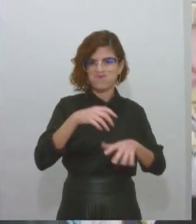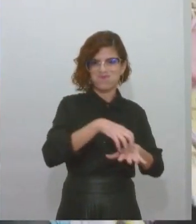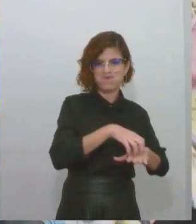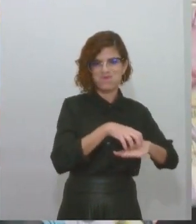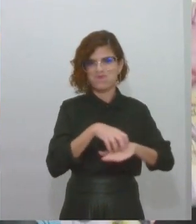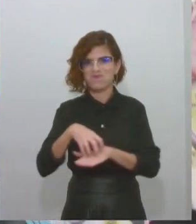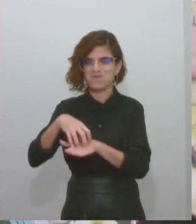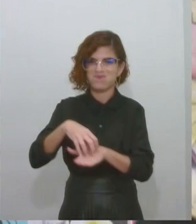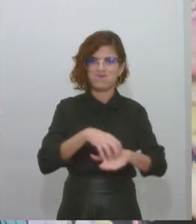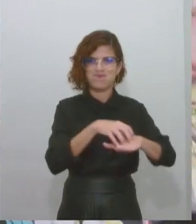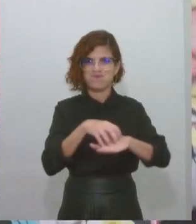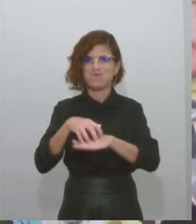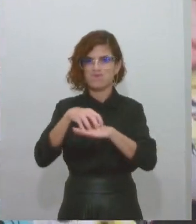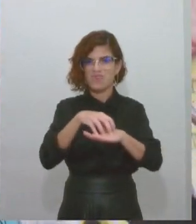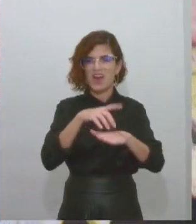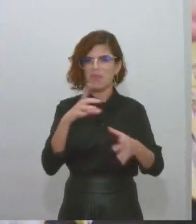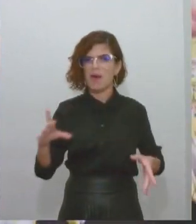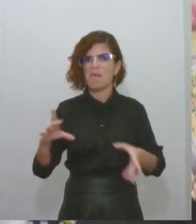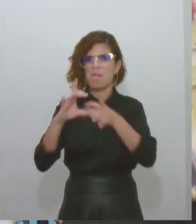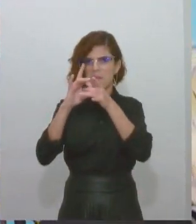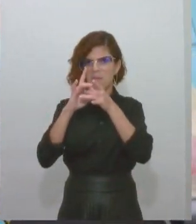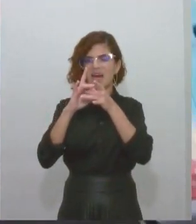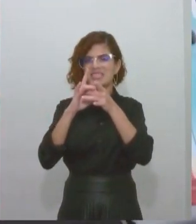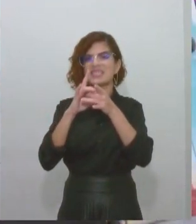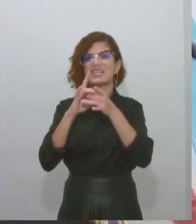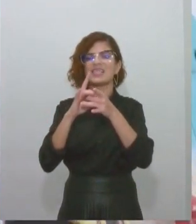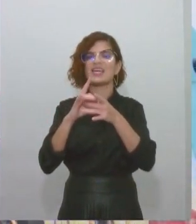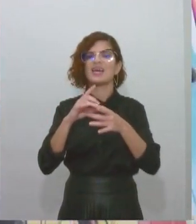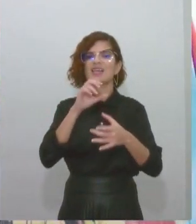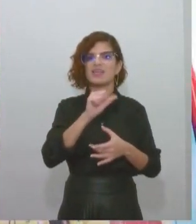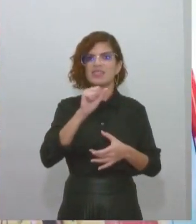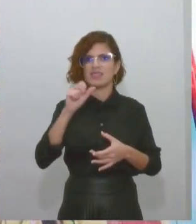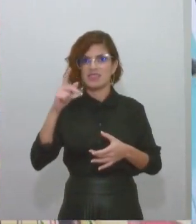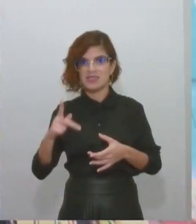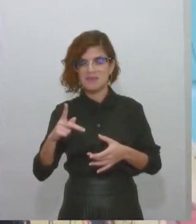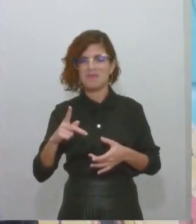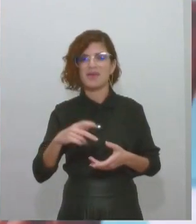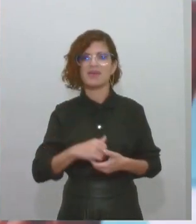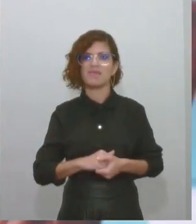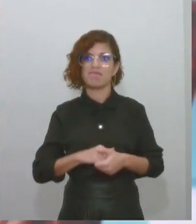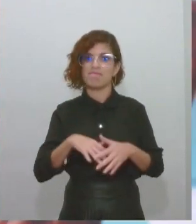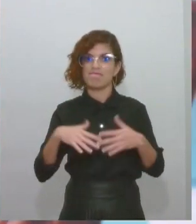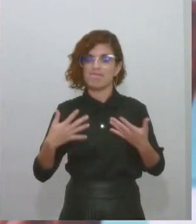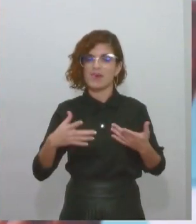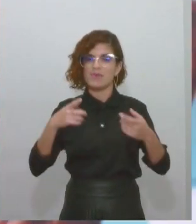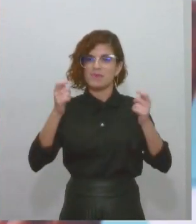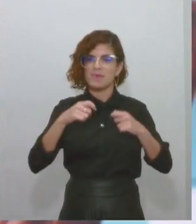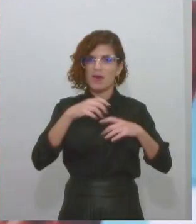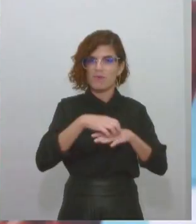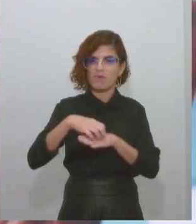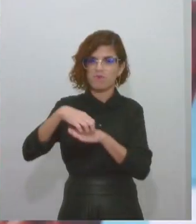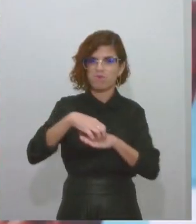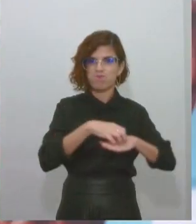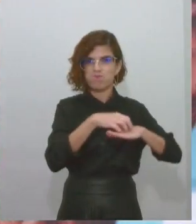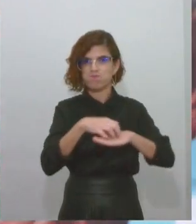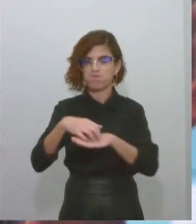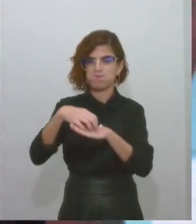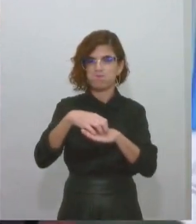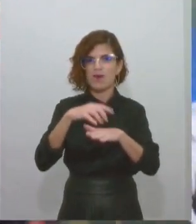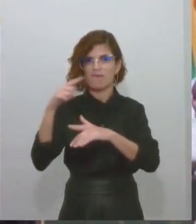a Secretaria de Assistência Social e a SSP. Ou seja, a gente vai levar agora os serviços nossos